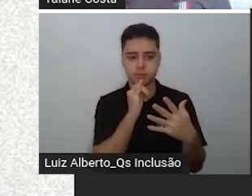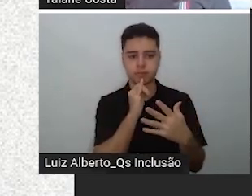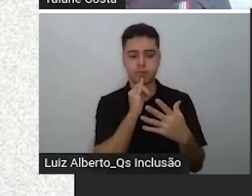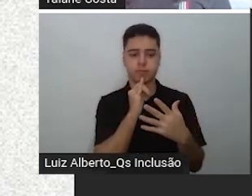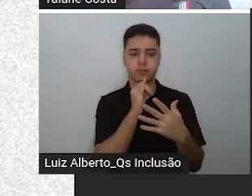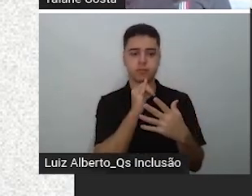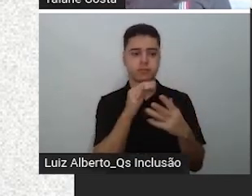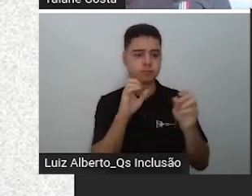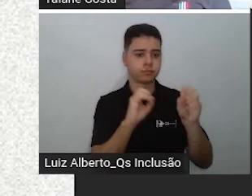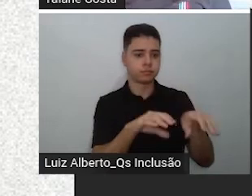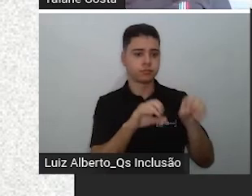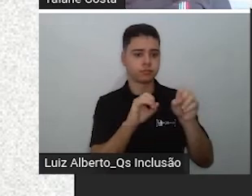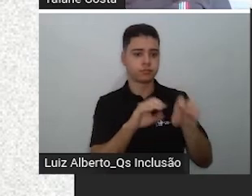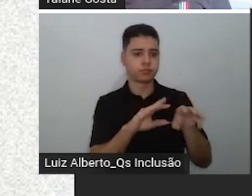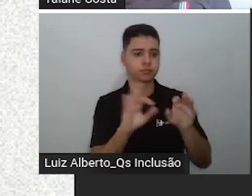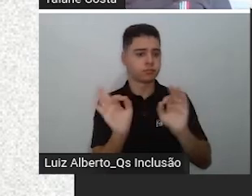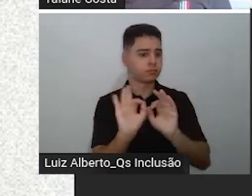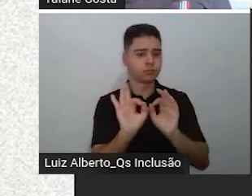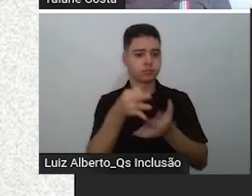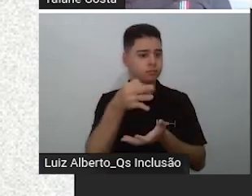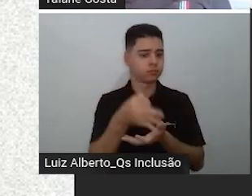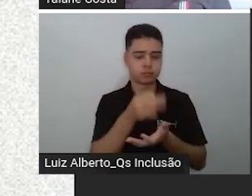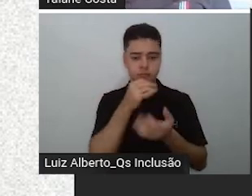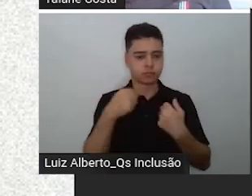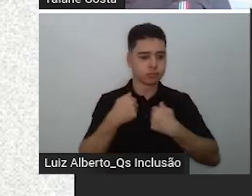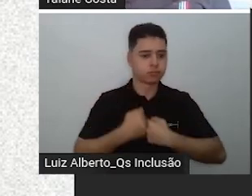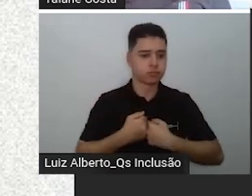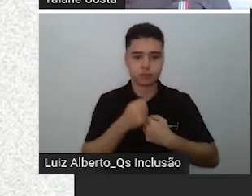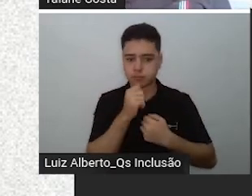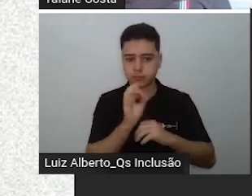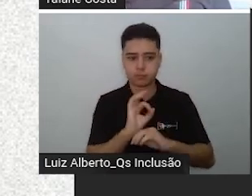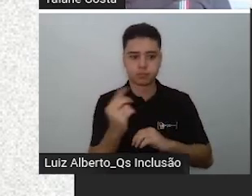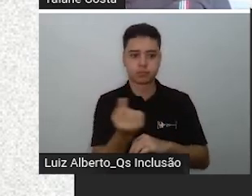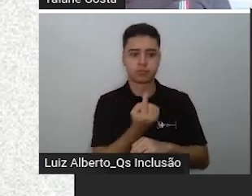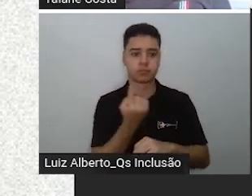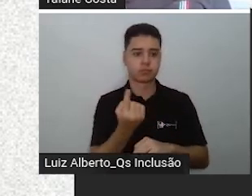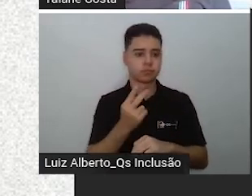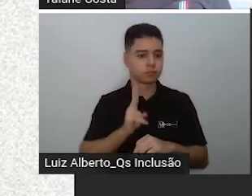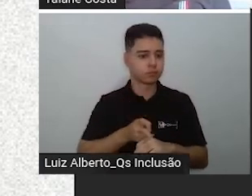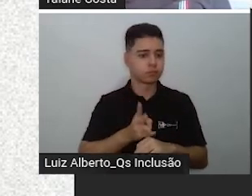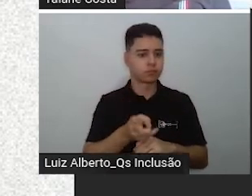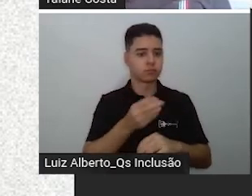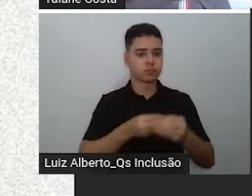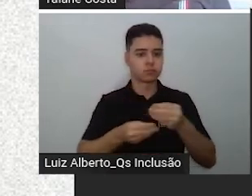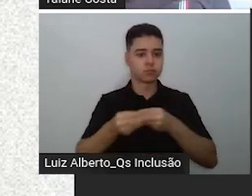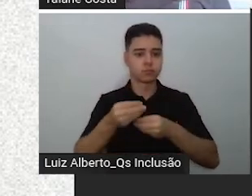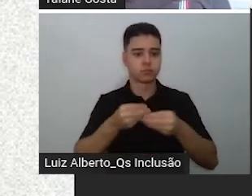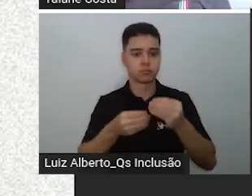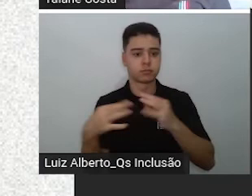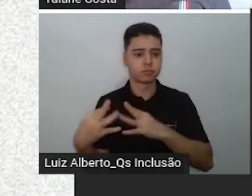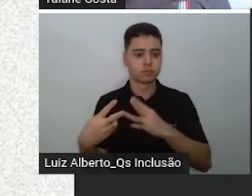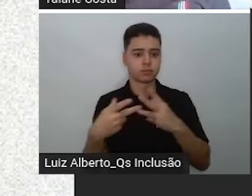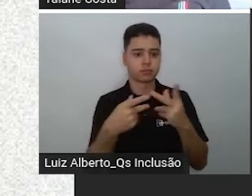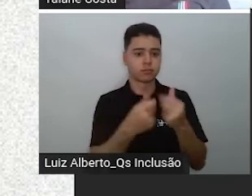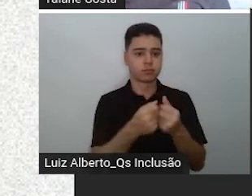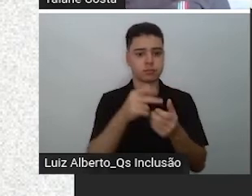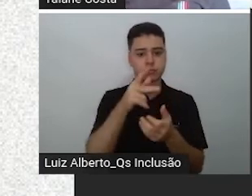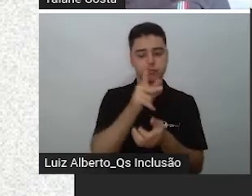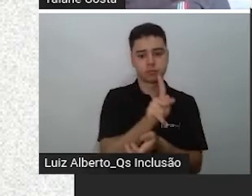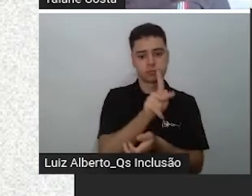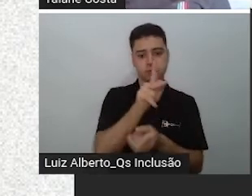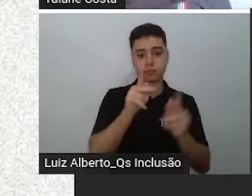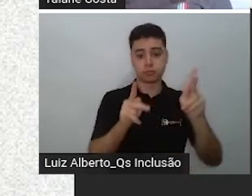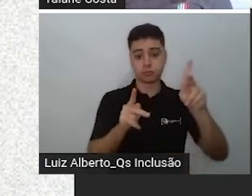essa educação não formal, a gente sempre mescla o PENEM, que é a Política Nacional